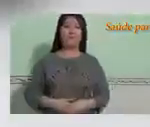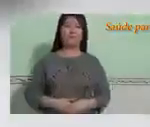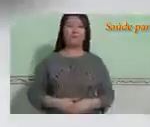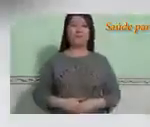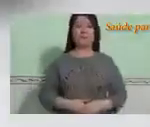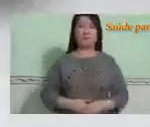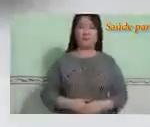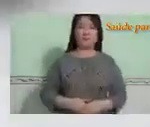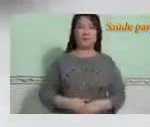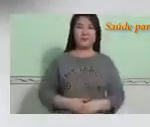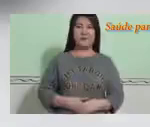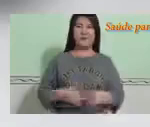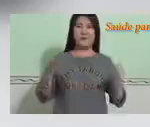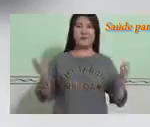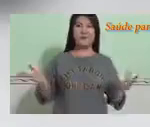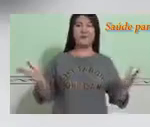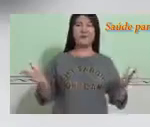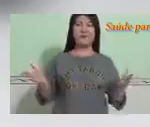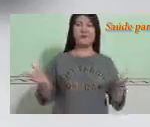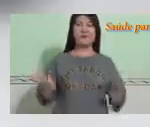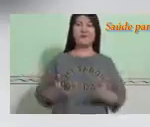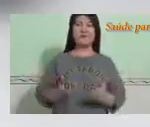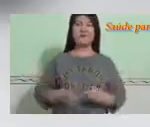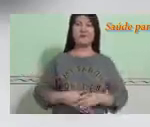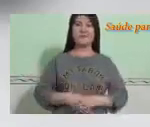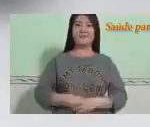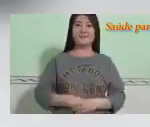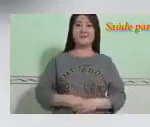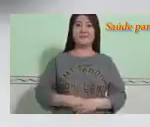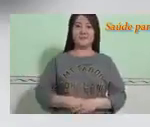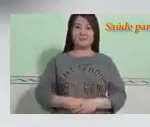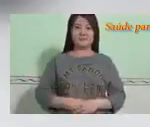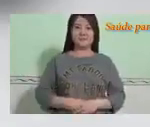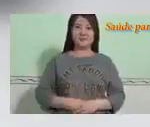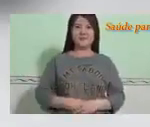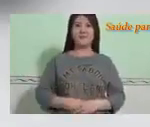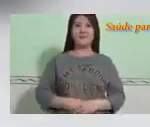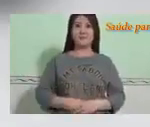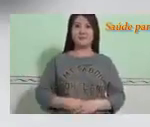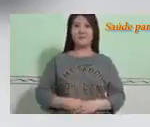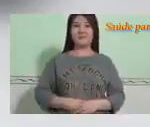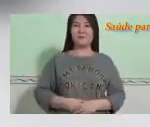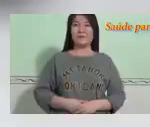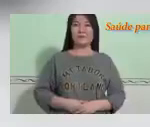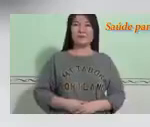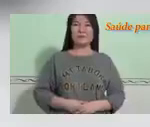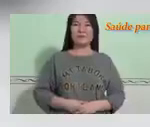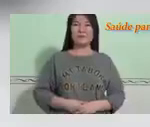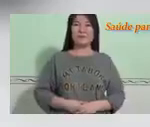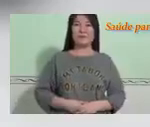O remédio caseiro para fibromialgia com covérico em cálcio, ferro, fósforo e vitaminas E,